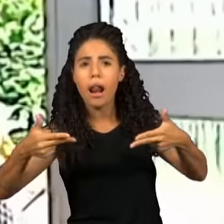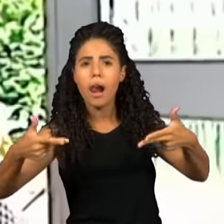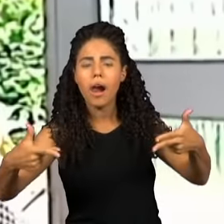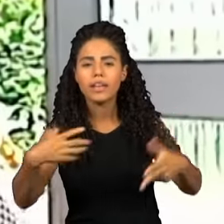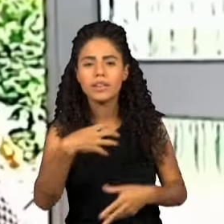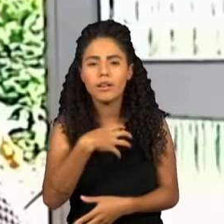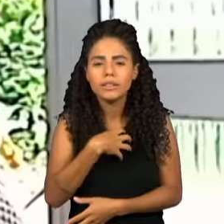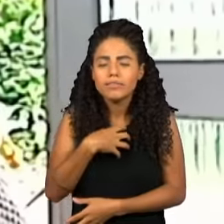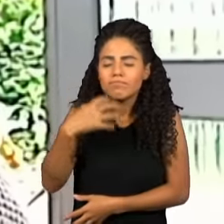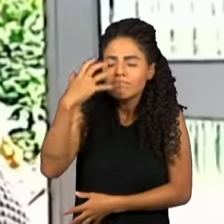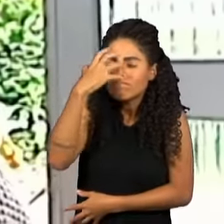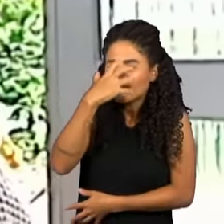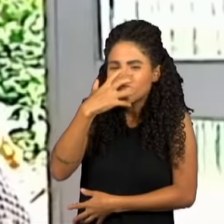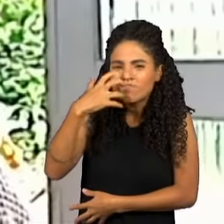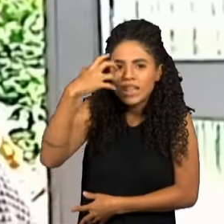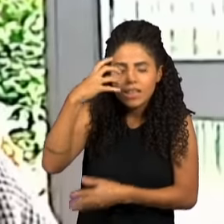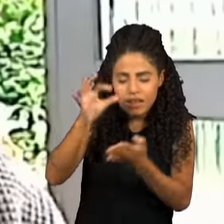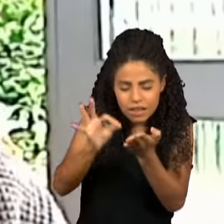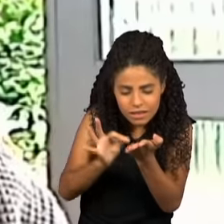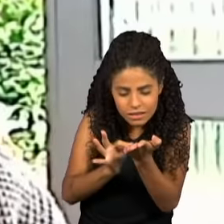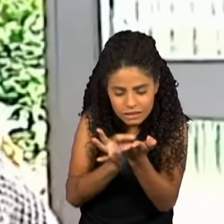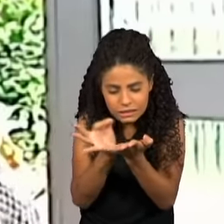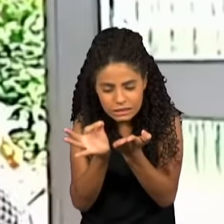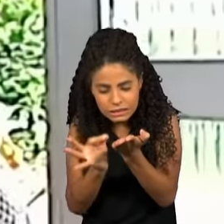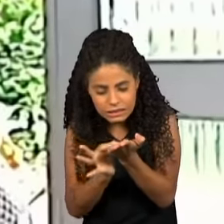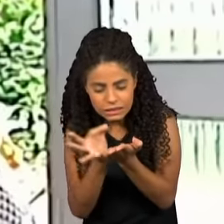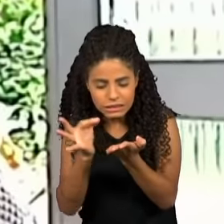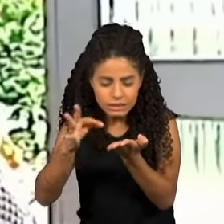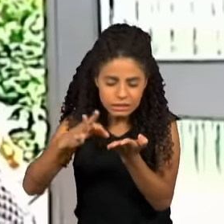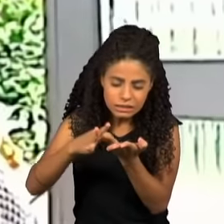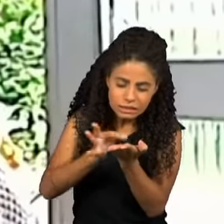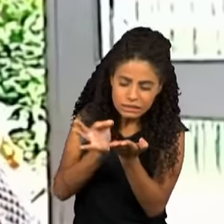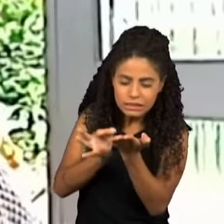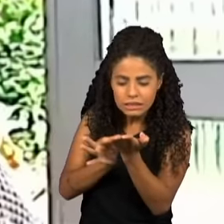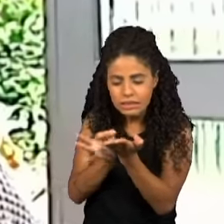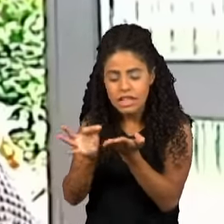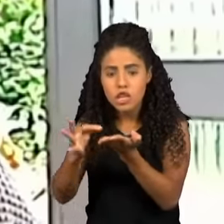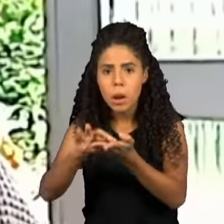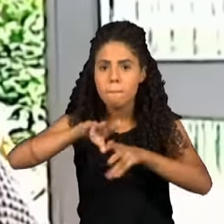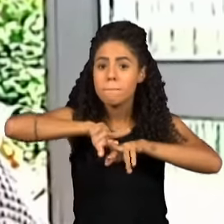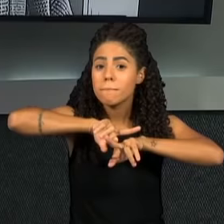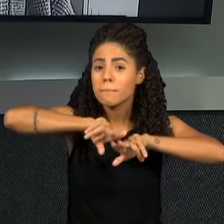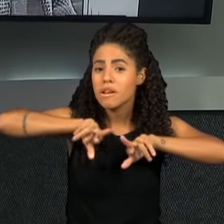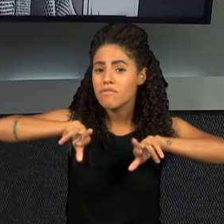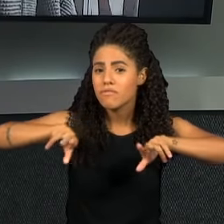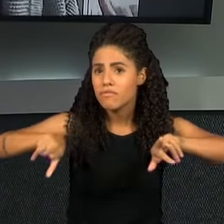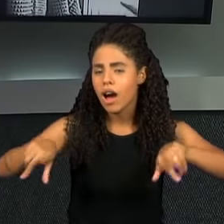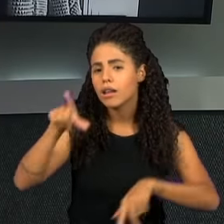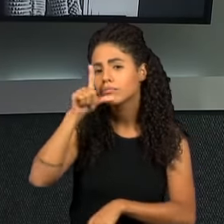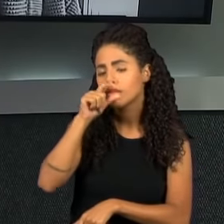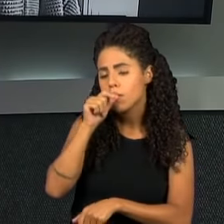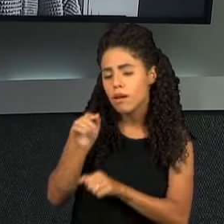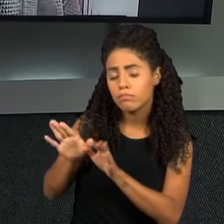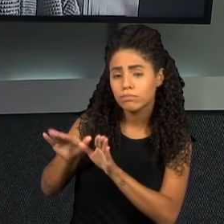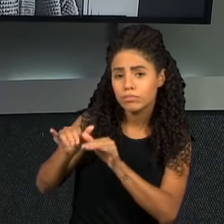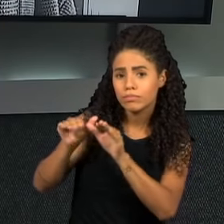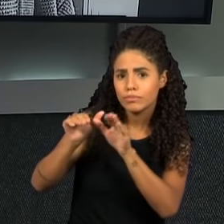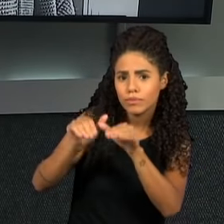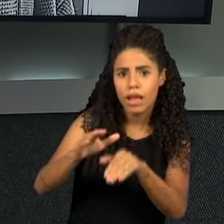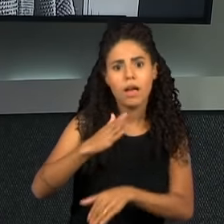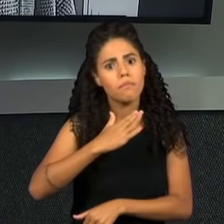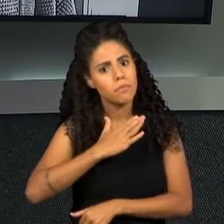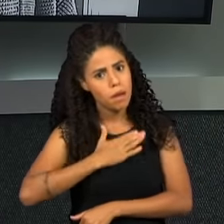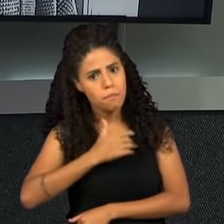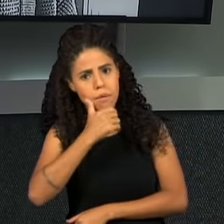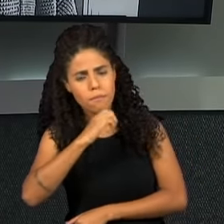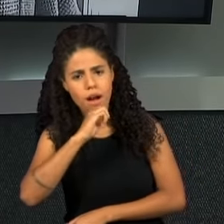dos bordados, é fazer a maior variedade possível de espécies brasileiras de pássaros. Minha mãe é artesã, meu pai é